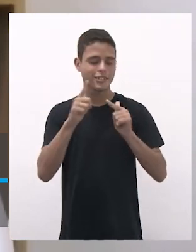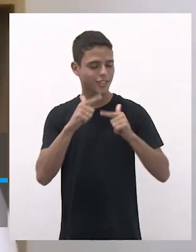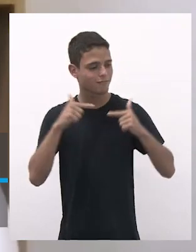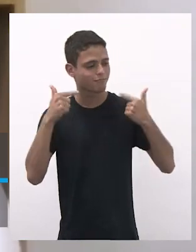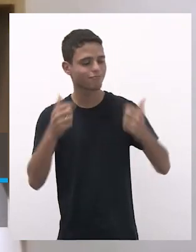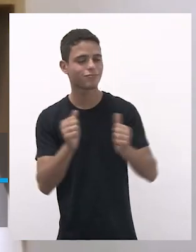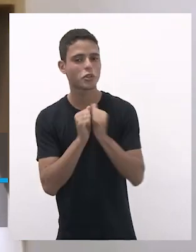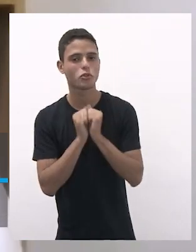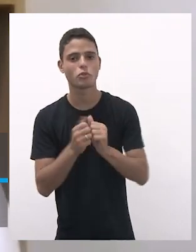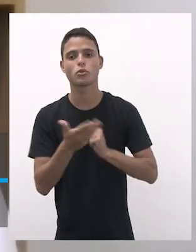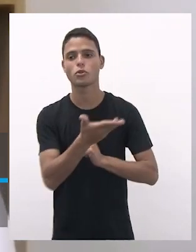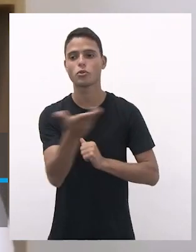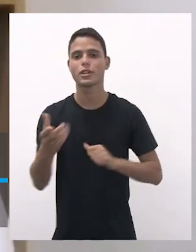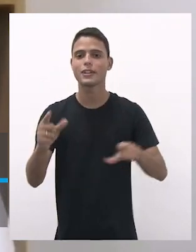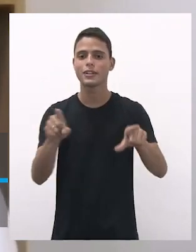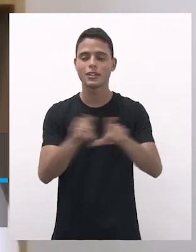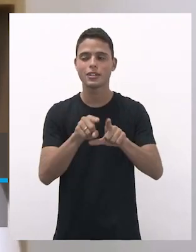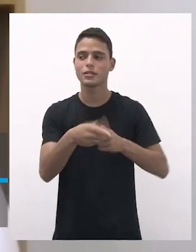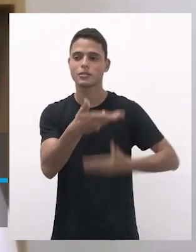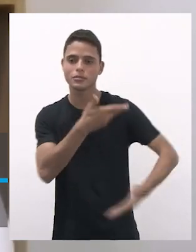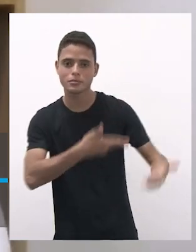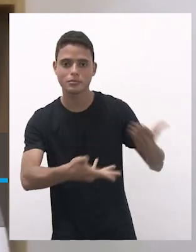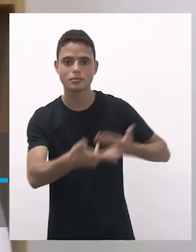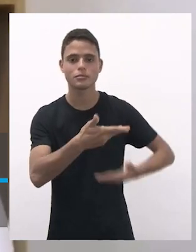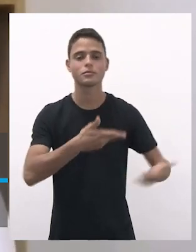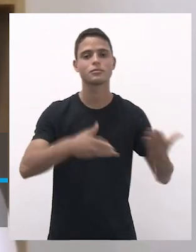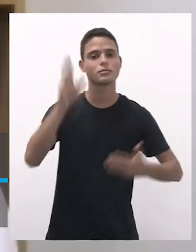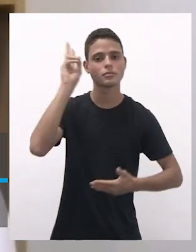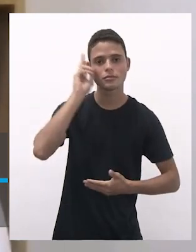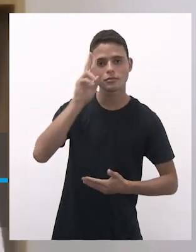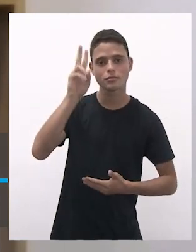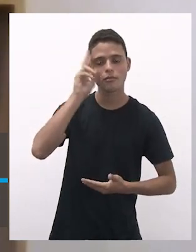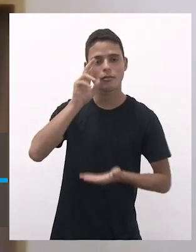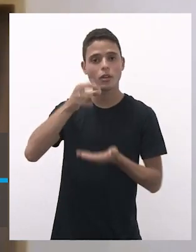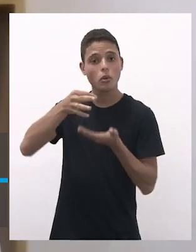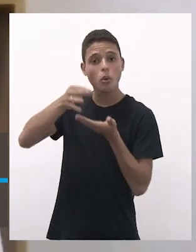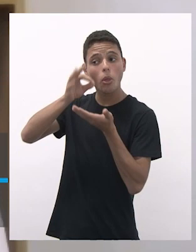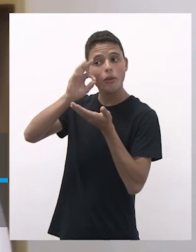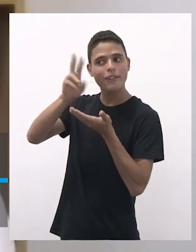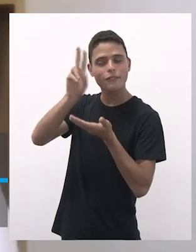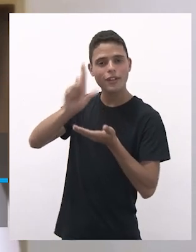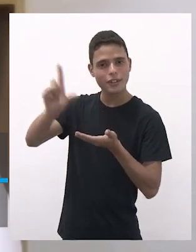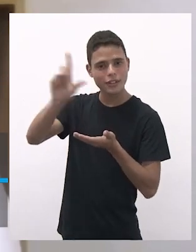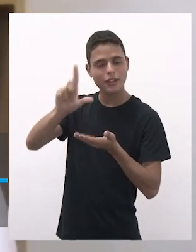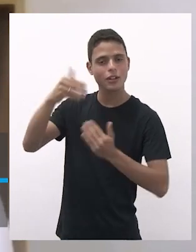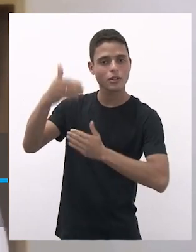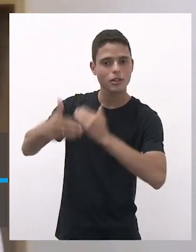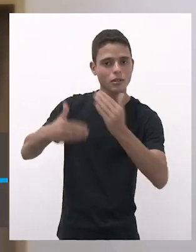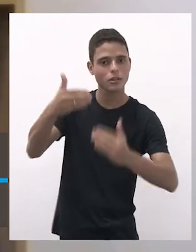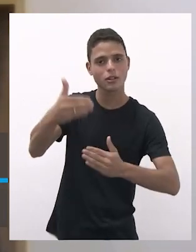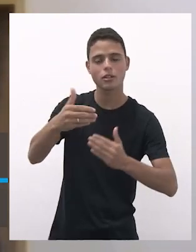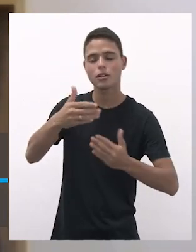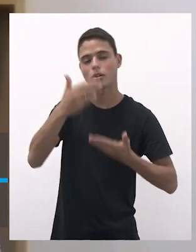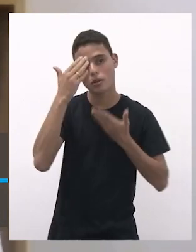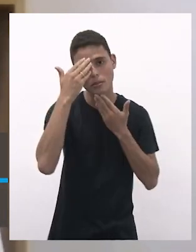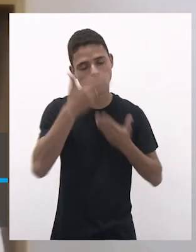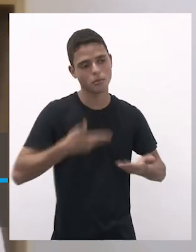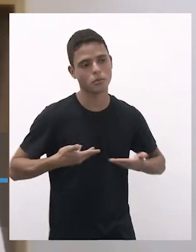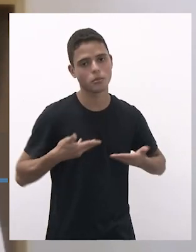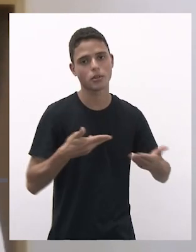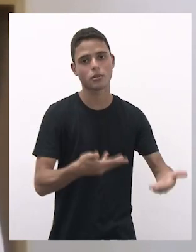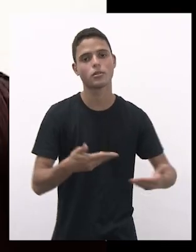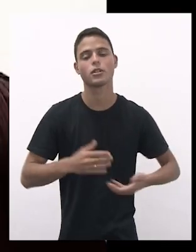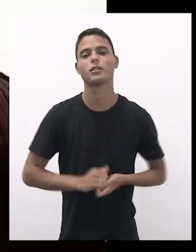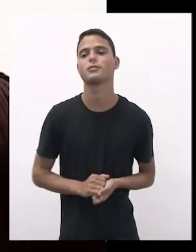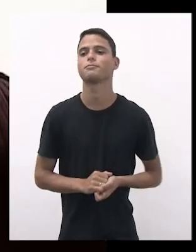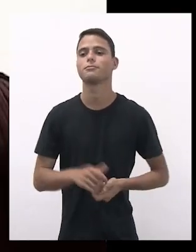vocês e compartilhar essa história do café literário, esse processo todo. Muito obrigada pelo convite. Ai,